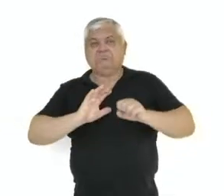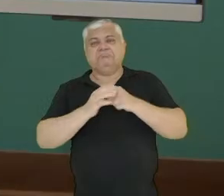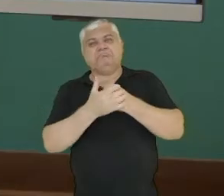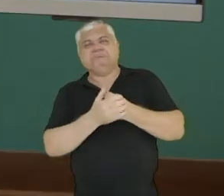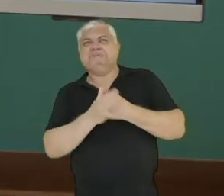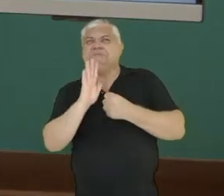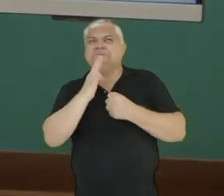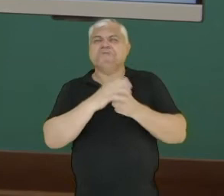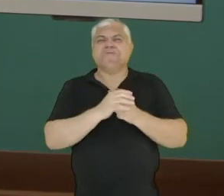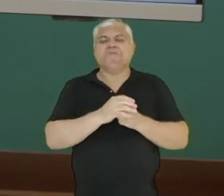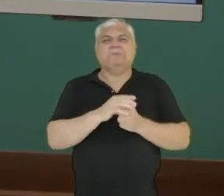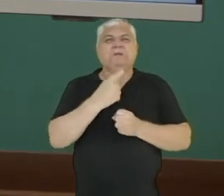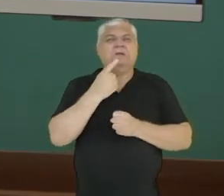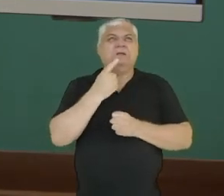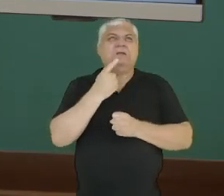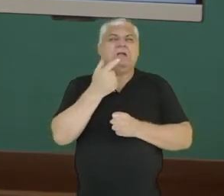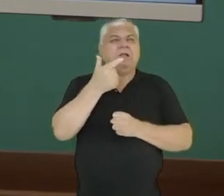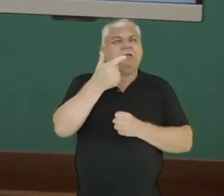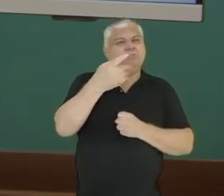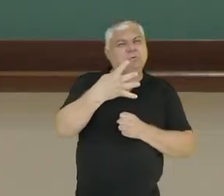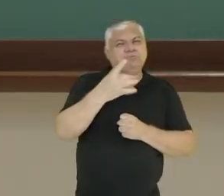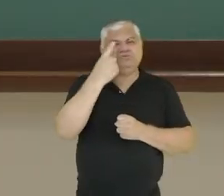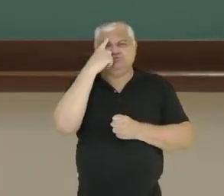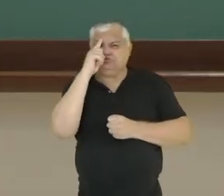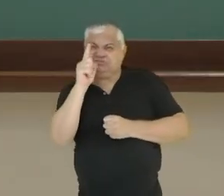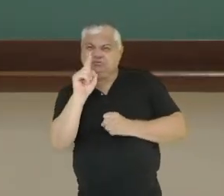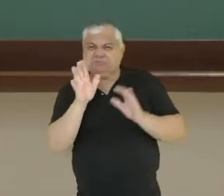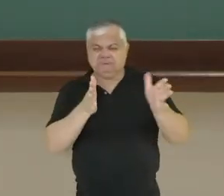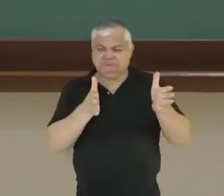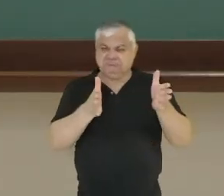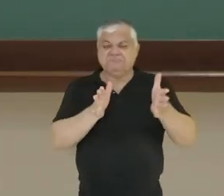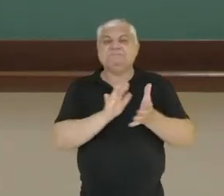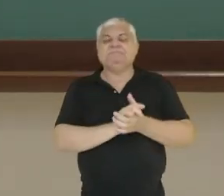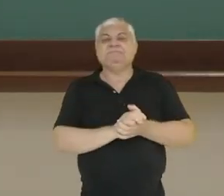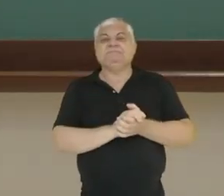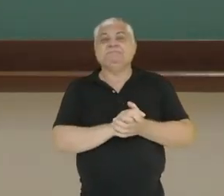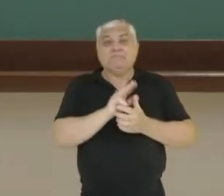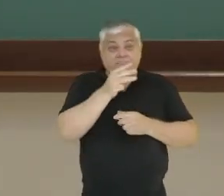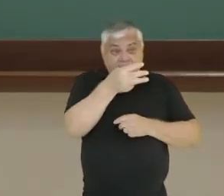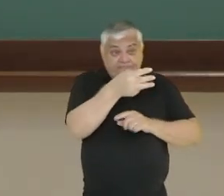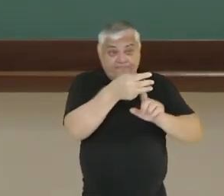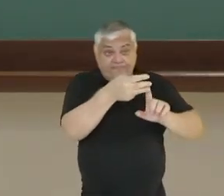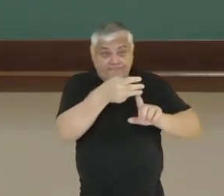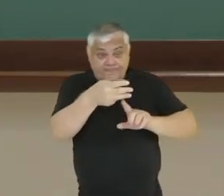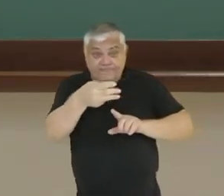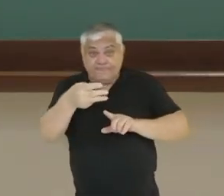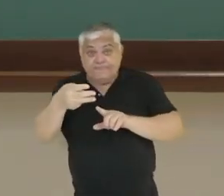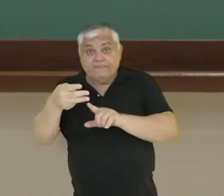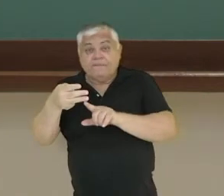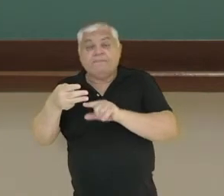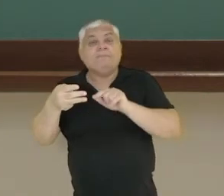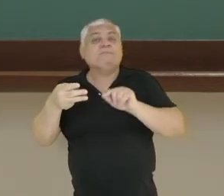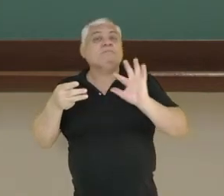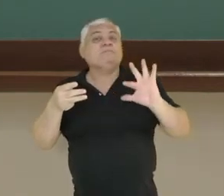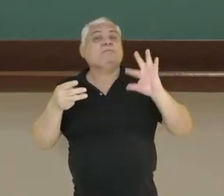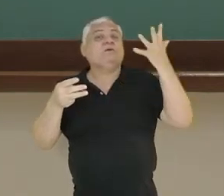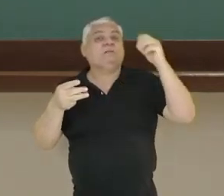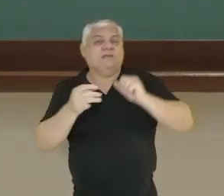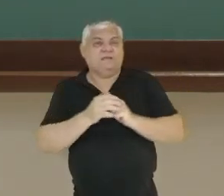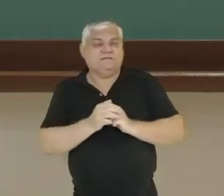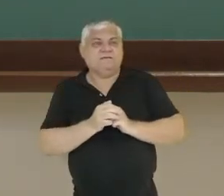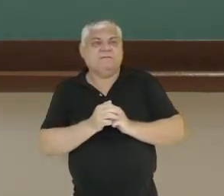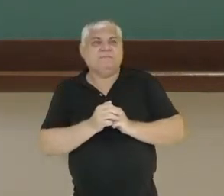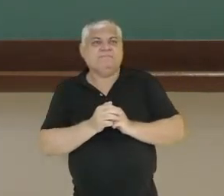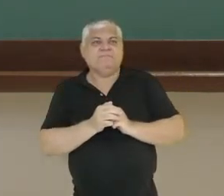até os 14 dias. Na terceira semana de gestação, o que acontece? Nesse período, esse embriãozinho, ele é